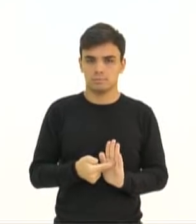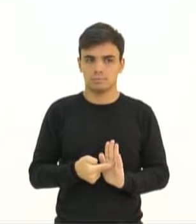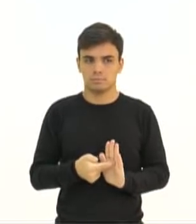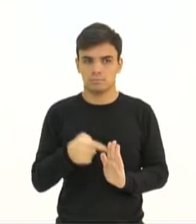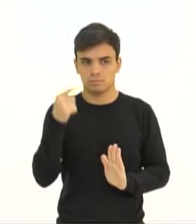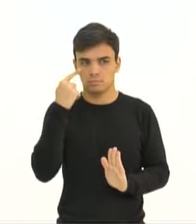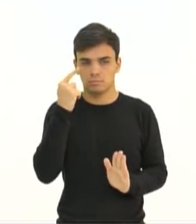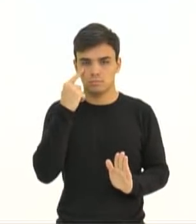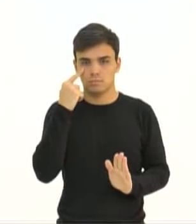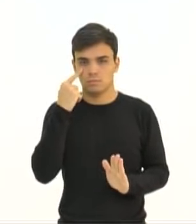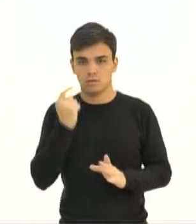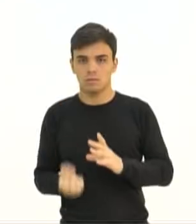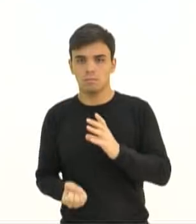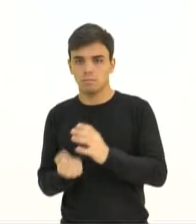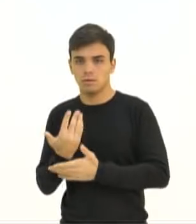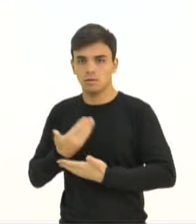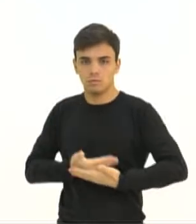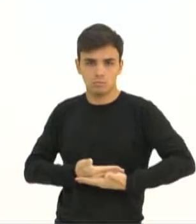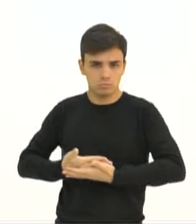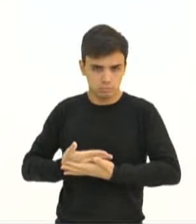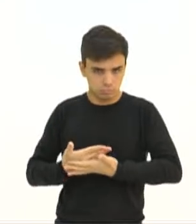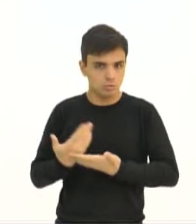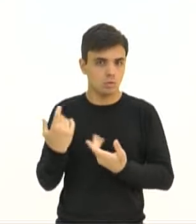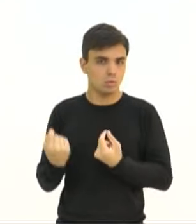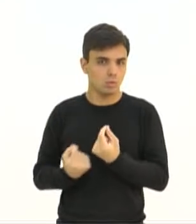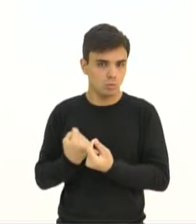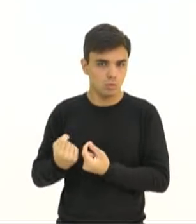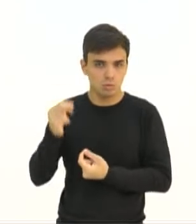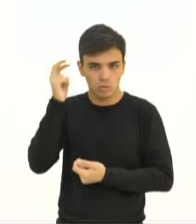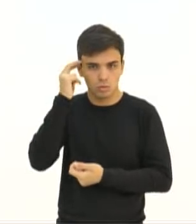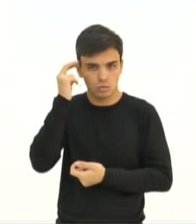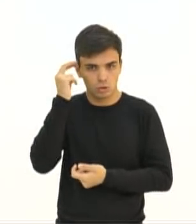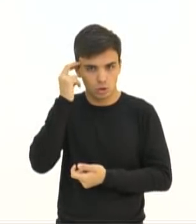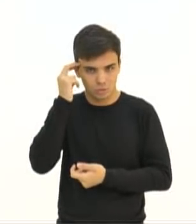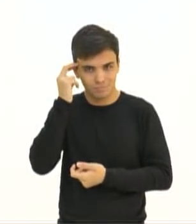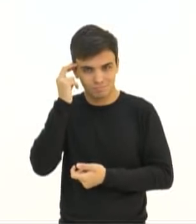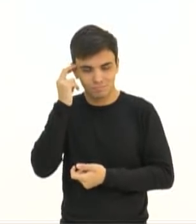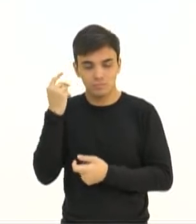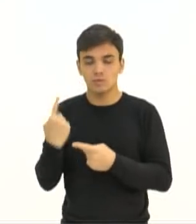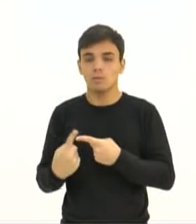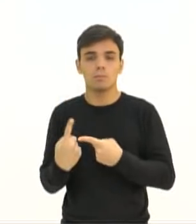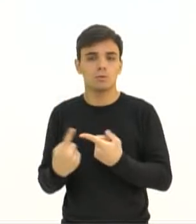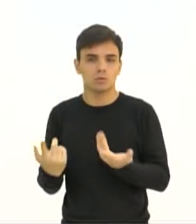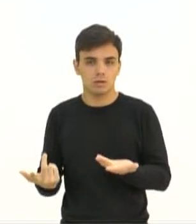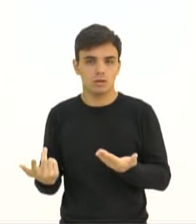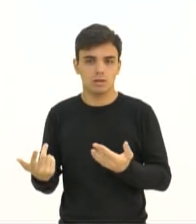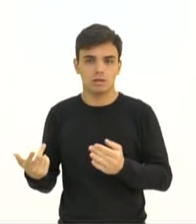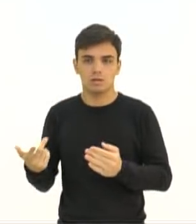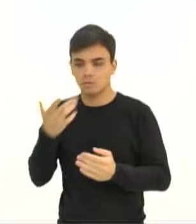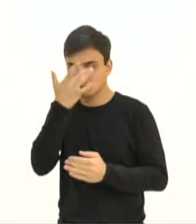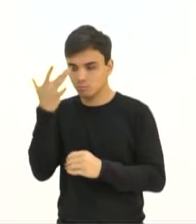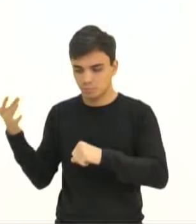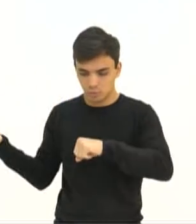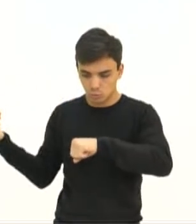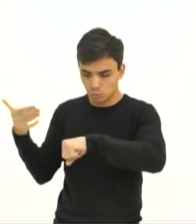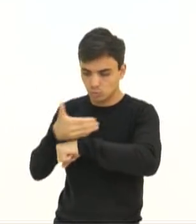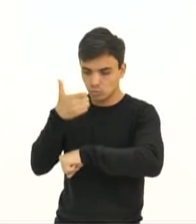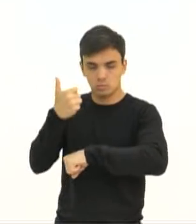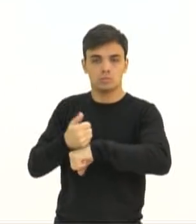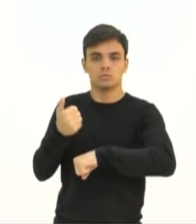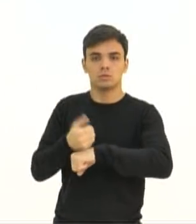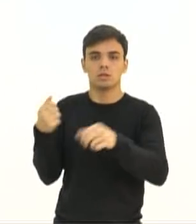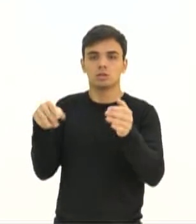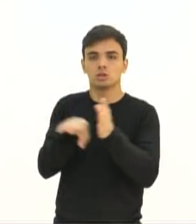Berço da cultura brasileira, propriamente dita. Por quê? Porque os colonizadores chegam primeiro nesta área. Então, ali nós começamos